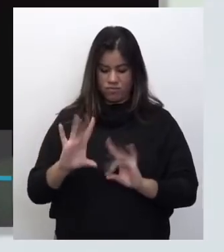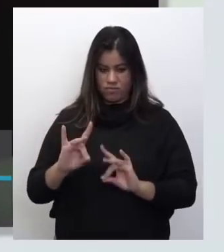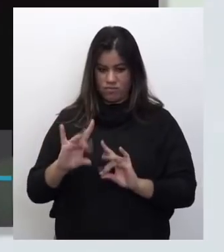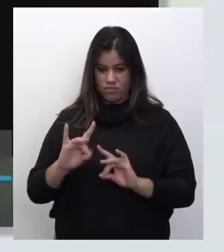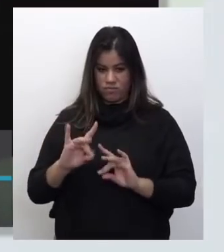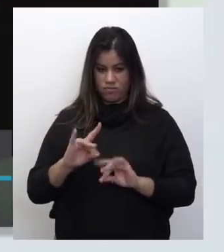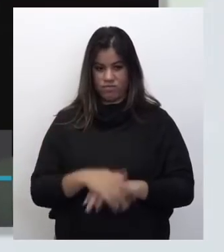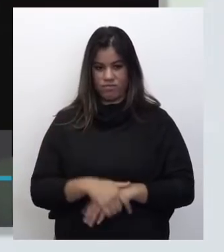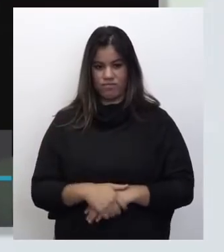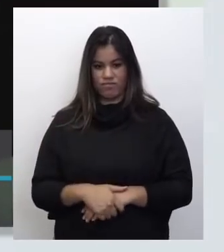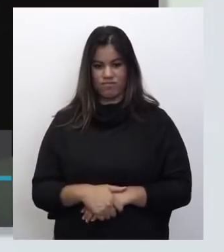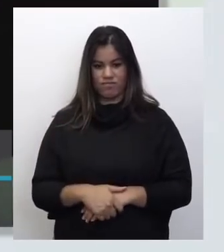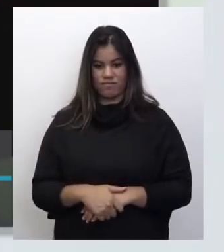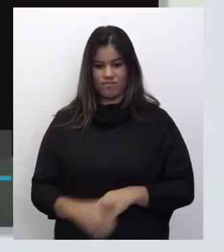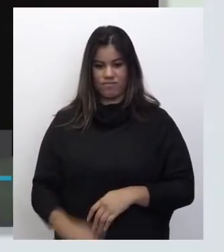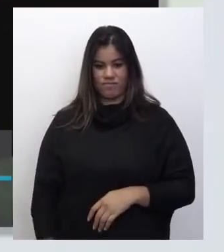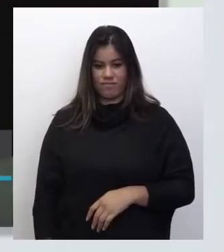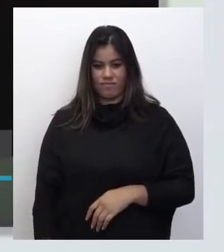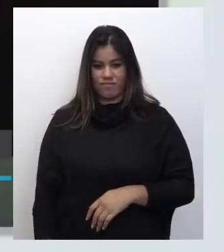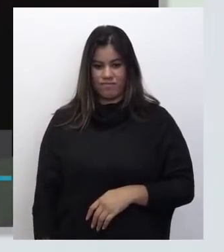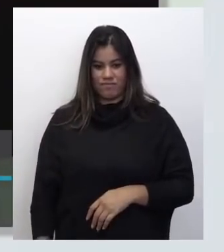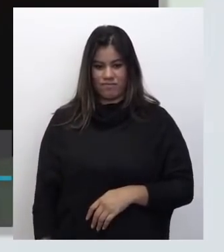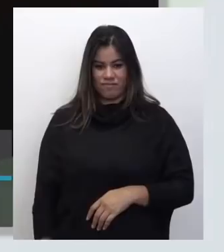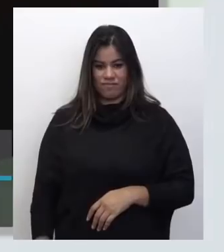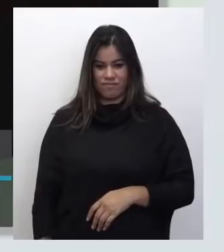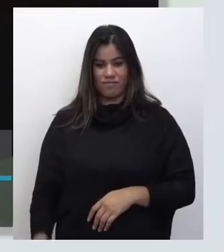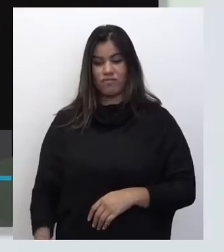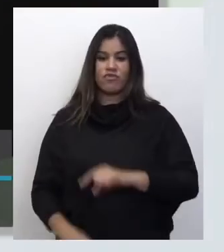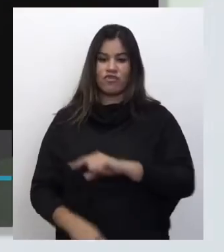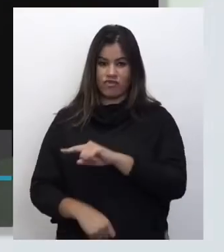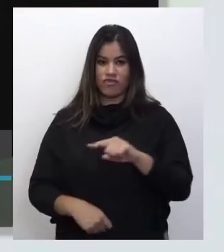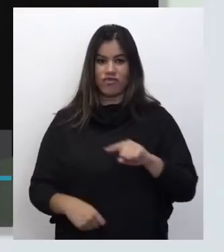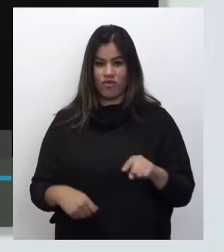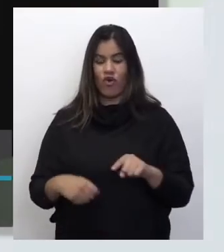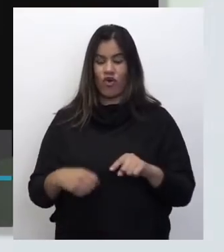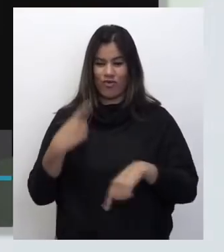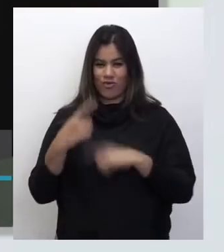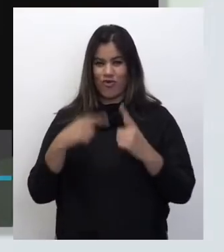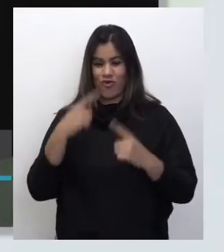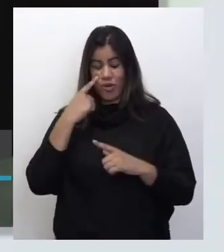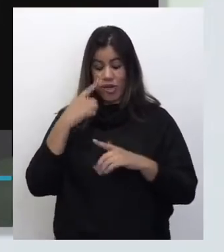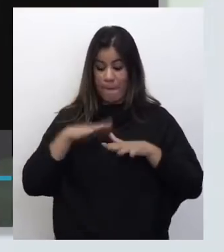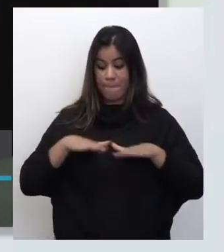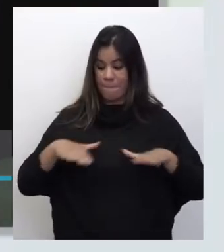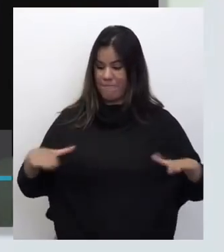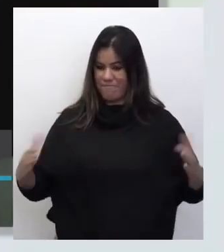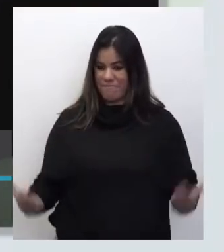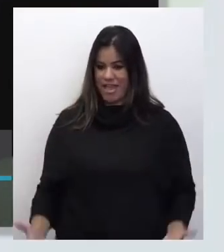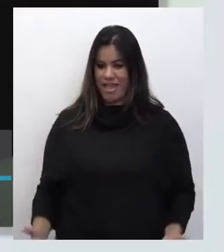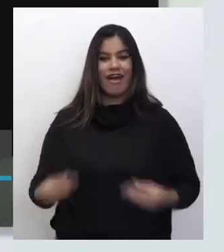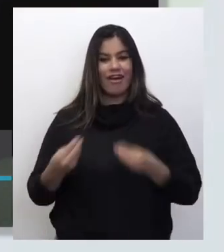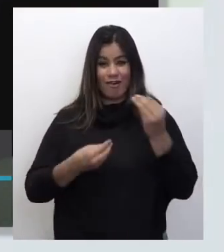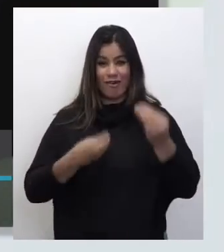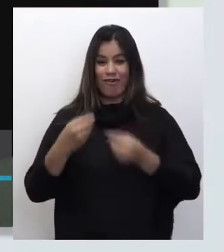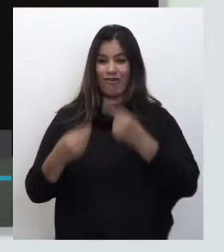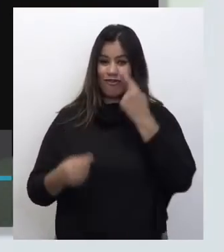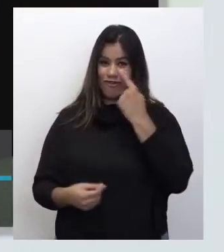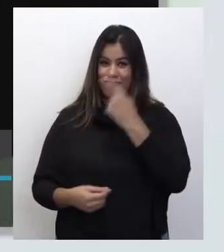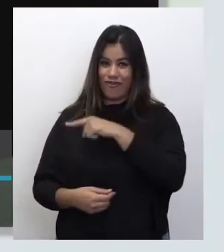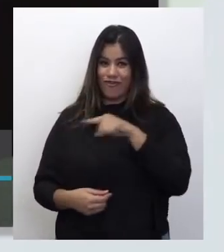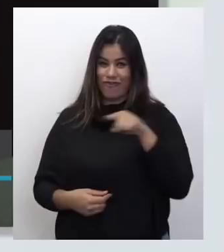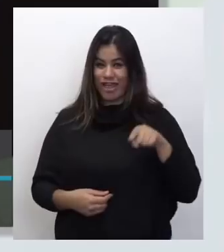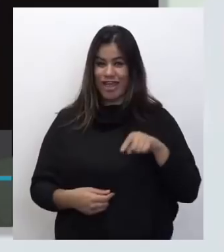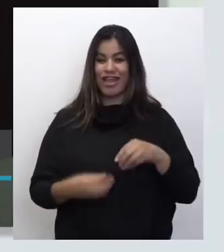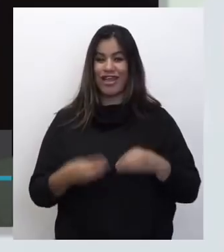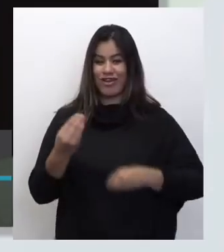colocar nos bastidores. Um dia eu vou mostrar pra vocês os bastidores, pra vocês verem